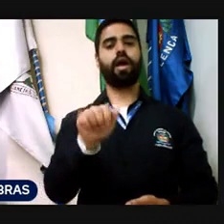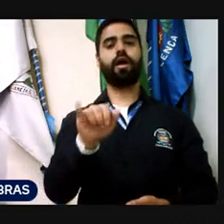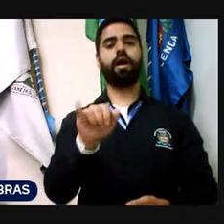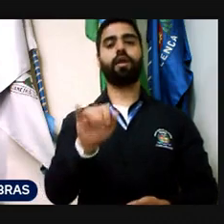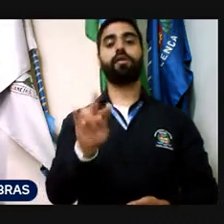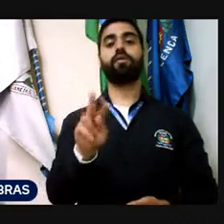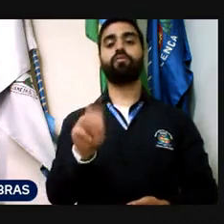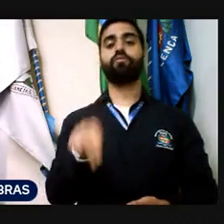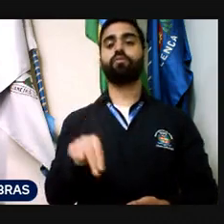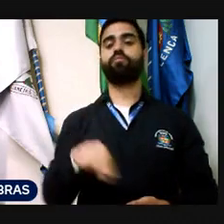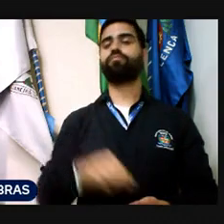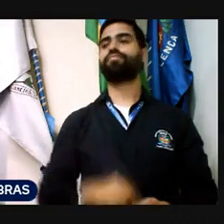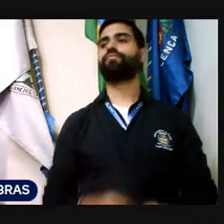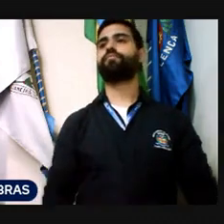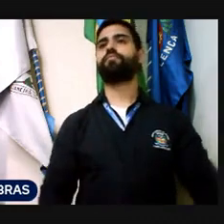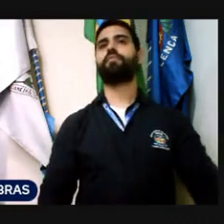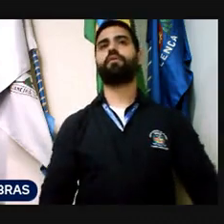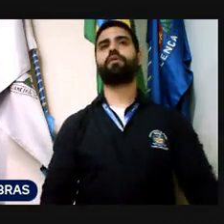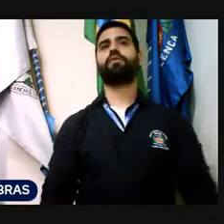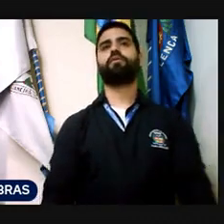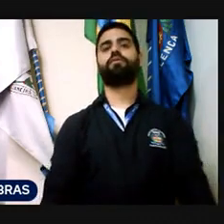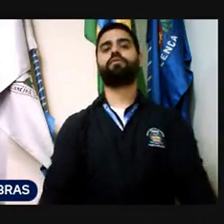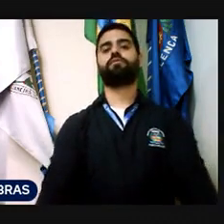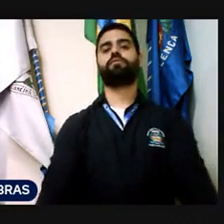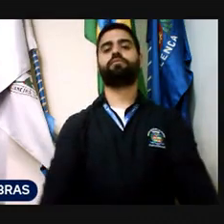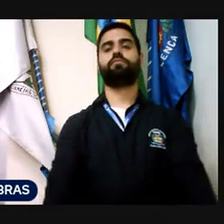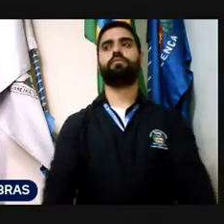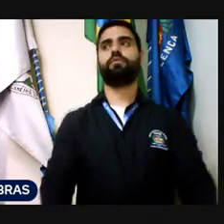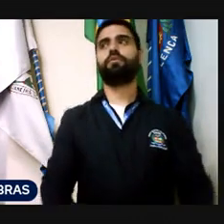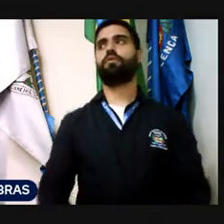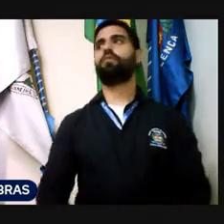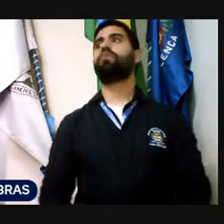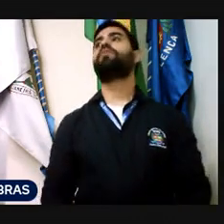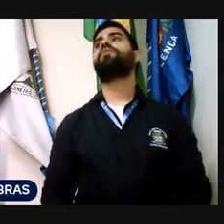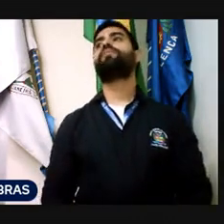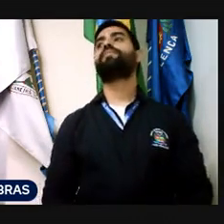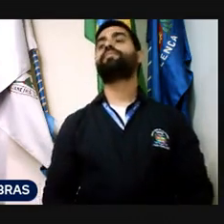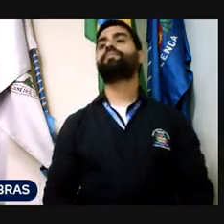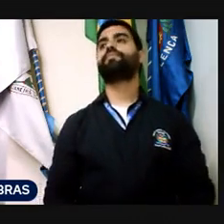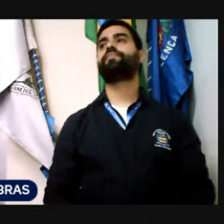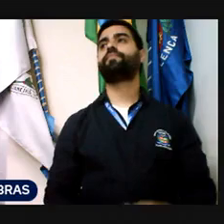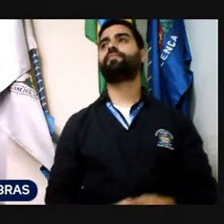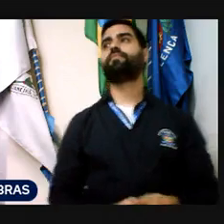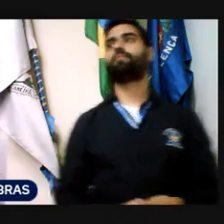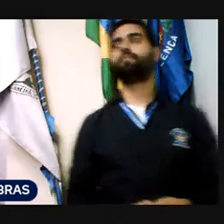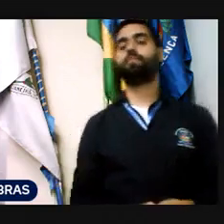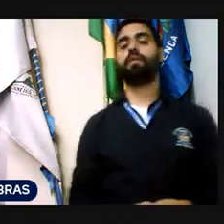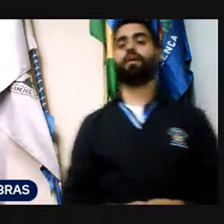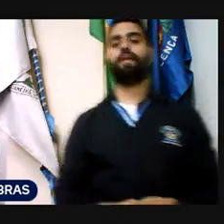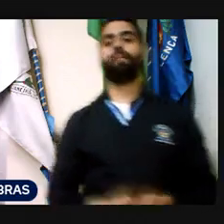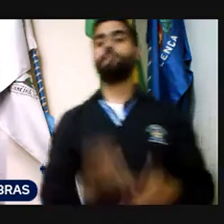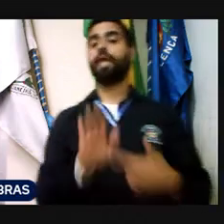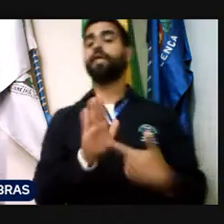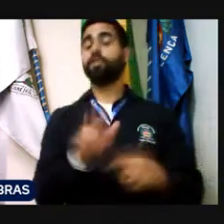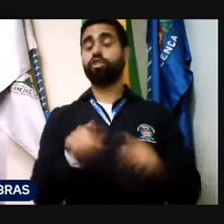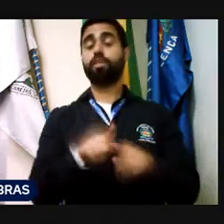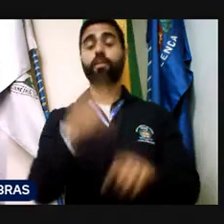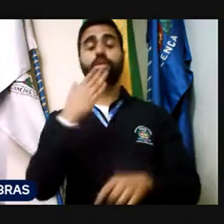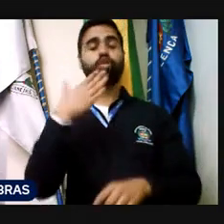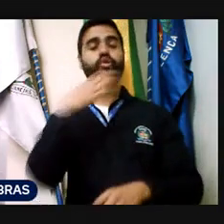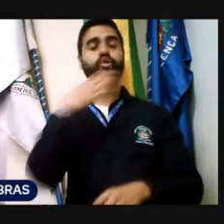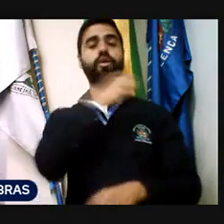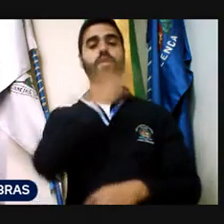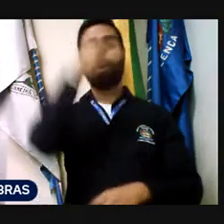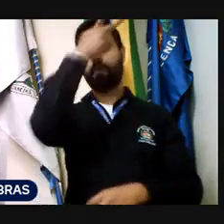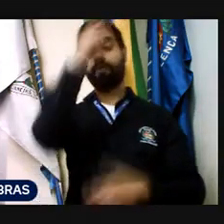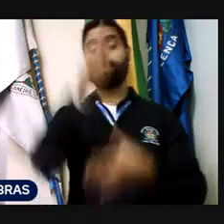a vossa excelência, nos seus prerrogativos ouvido plenário da forma regimental, o envio da presente indicação em caráter de urgência ao excelentíssimo